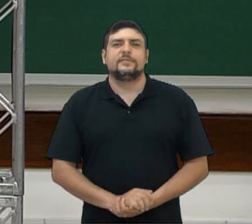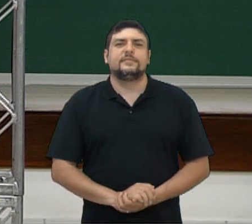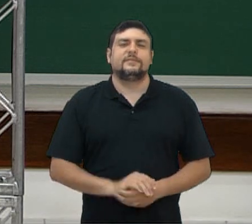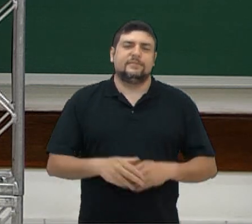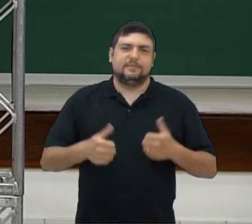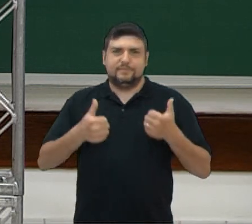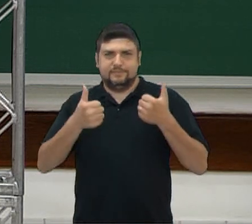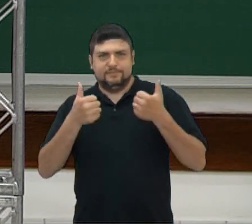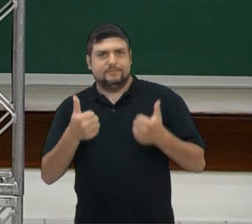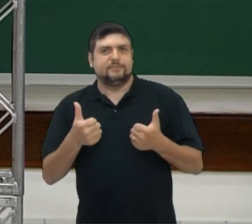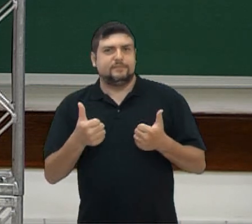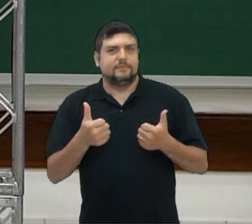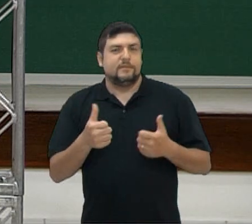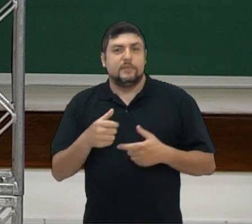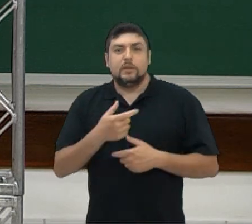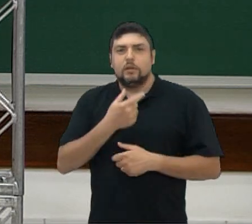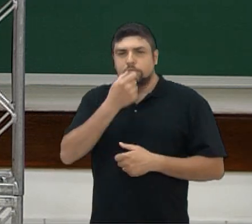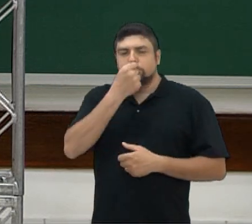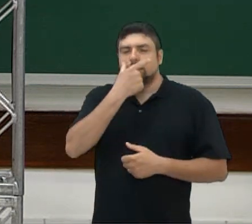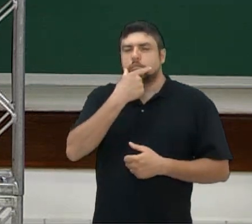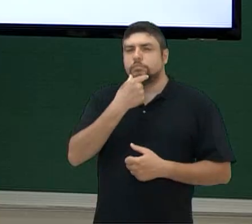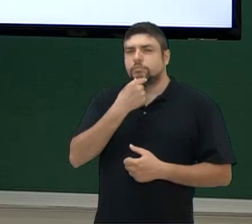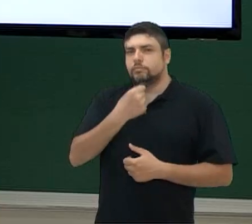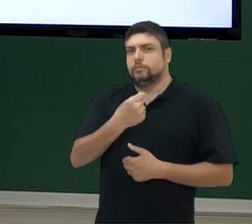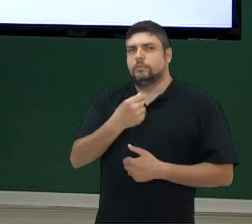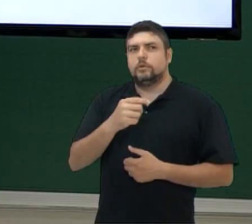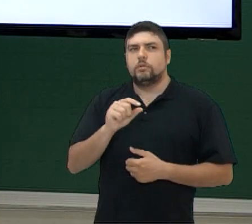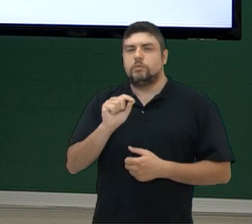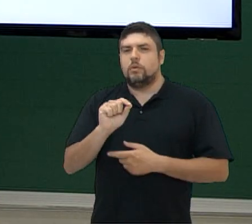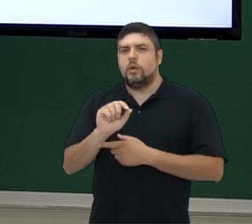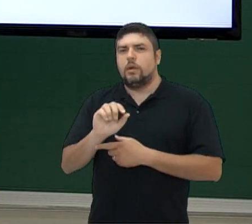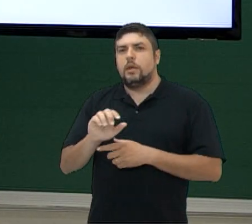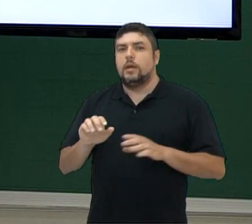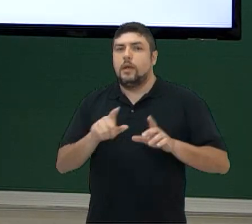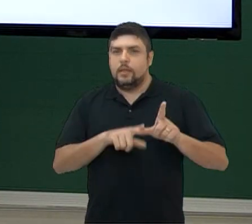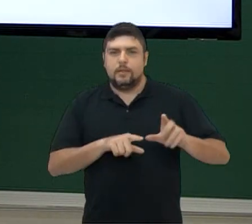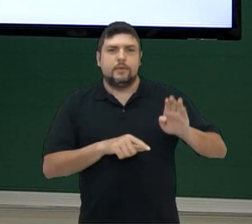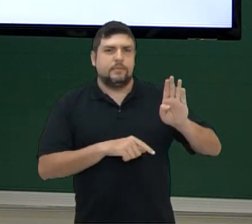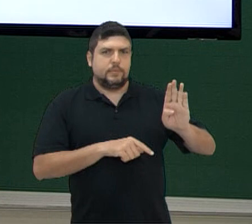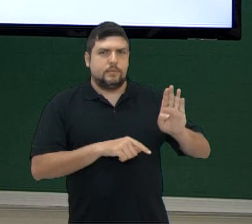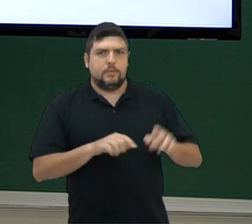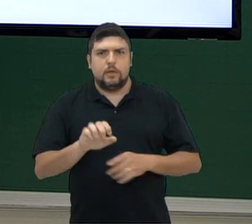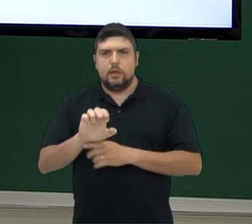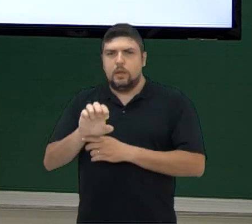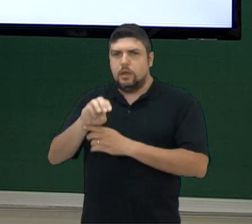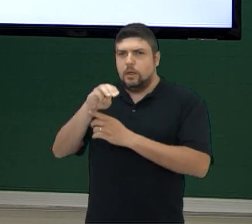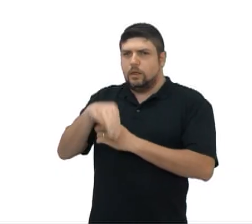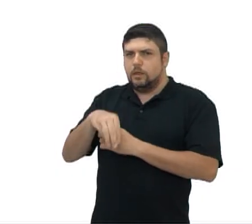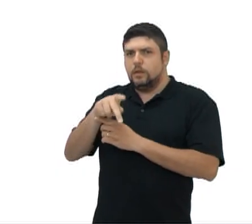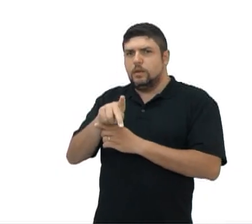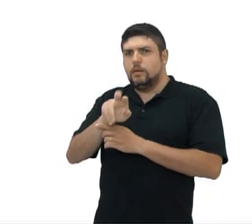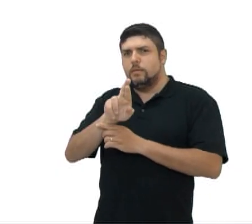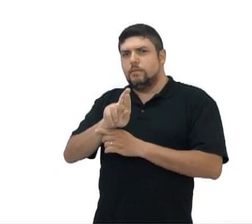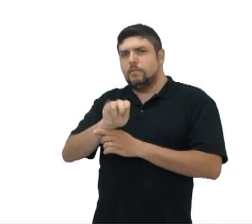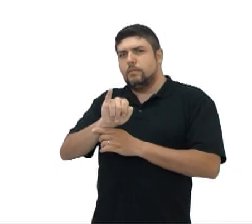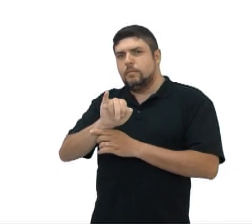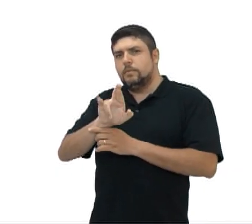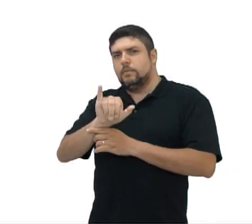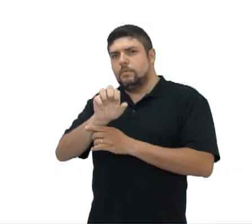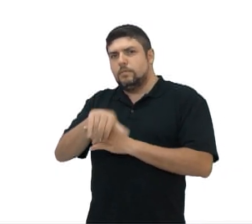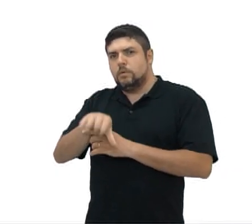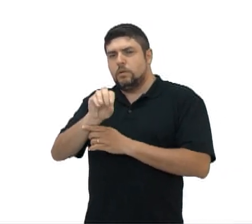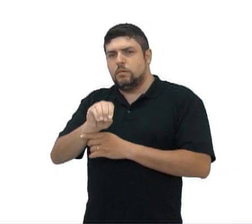bora lá. Ideias do Bacon. O empirismo, letra B. O empirismo é uma forma de